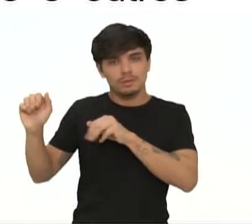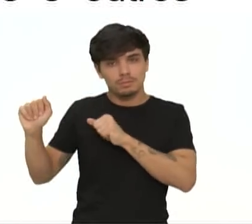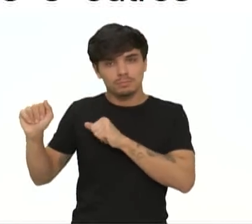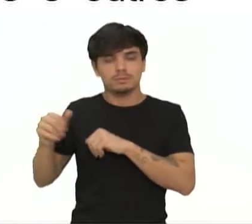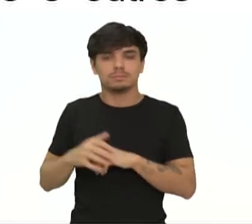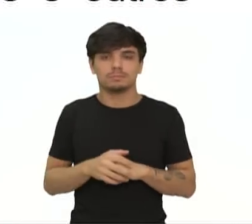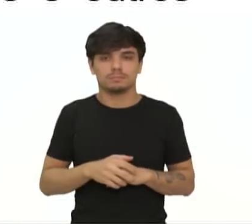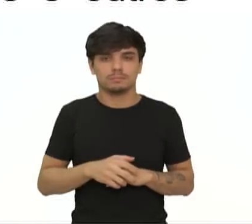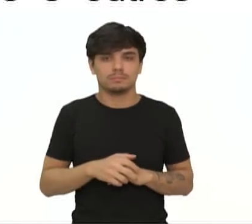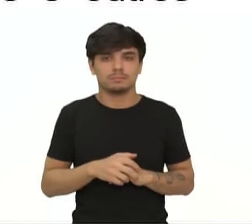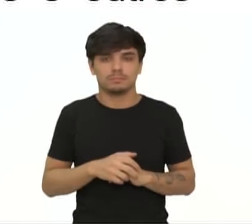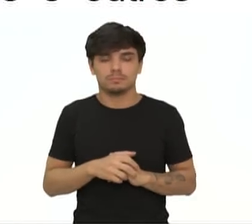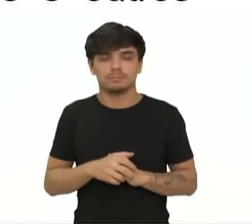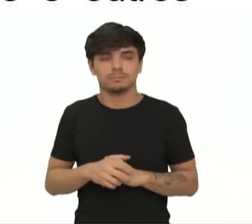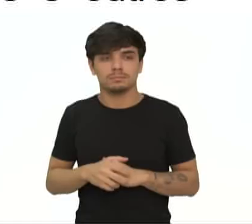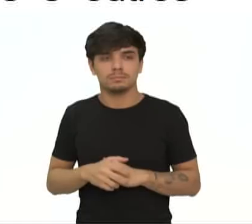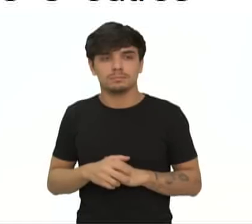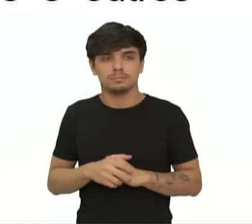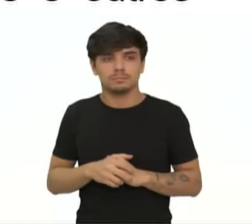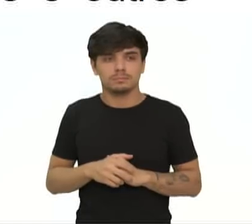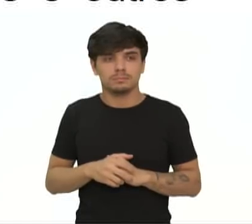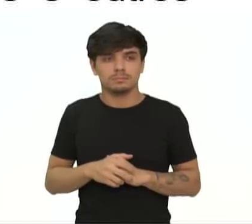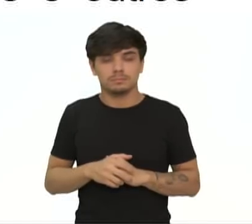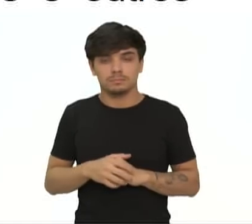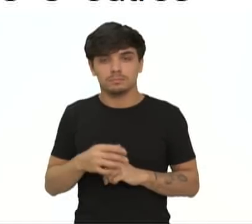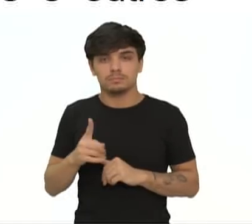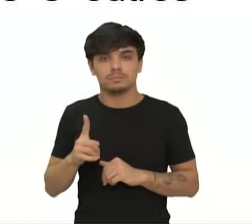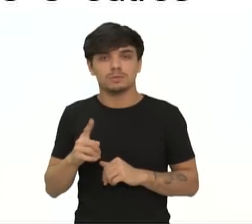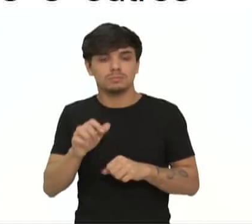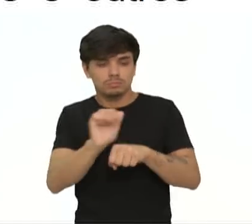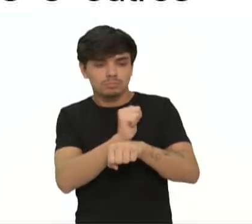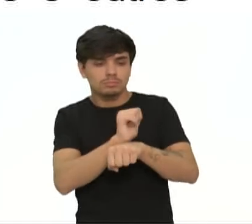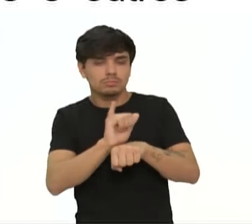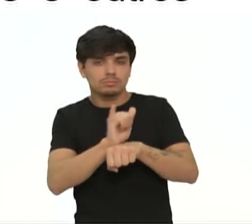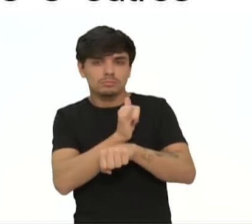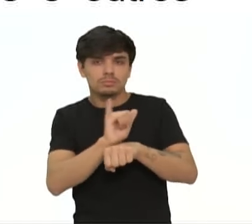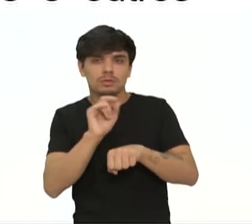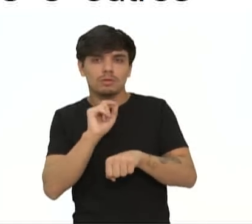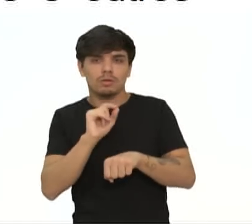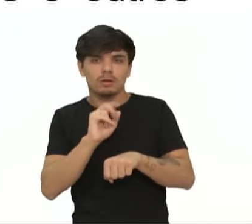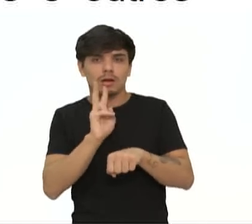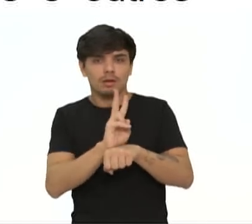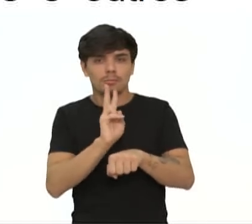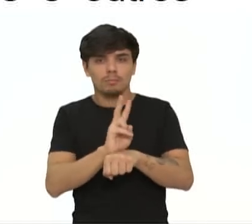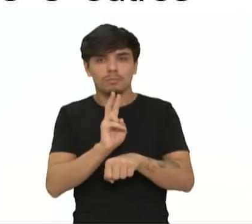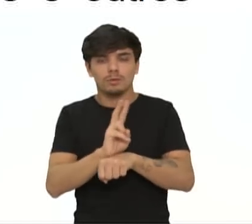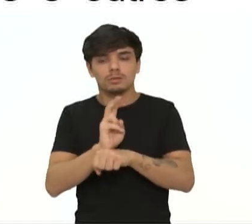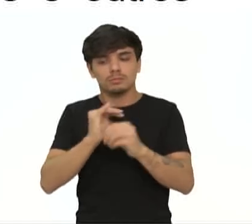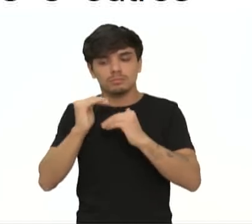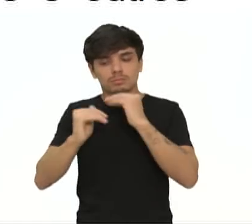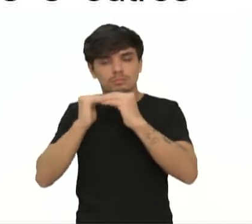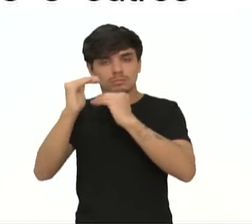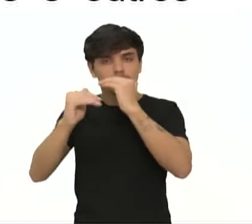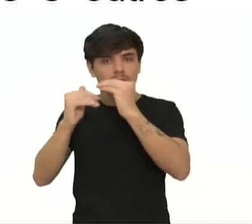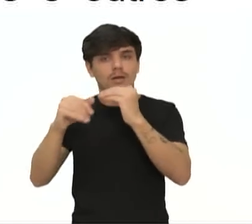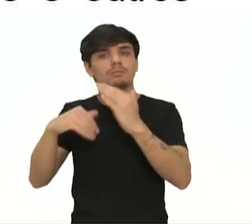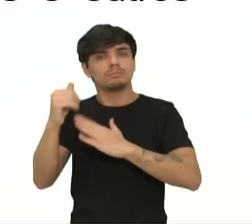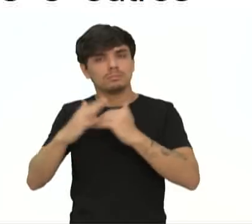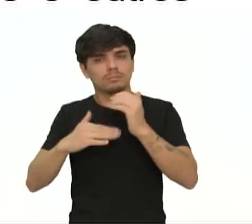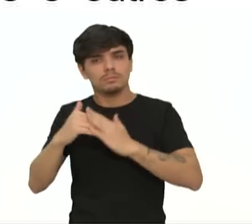em relação a metais preciosos. Sua estratégia consistia em proteger e desenvolver a